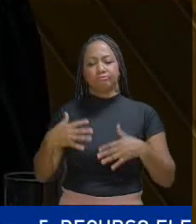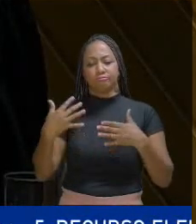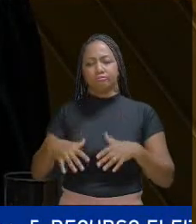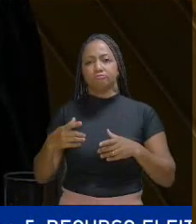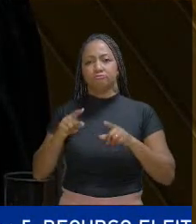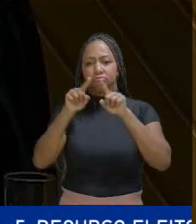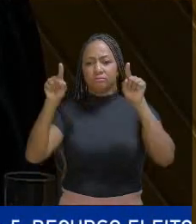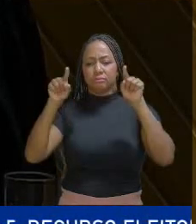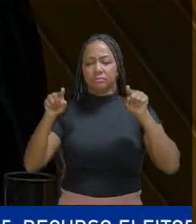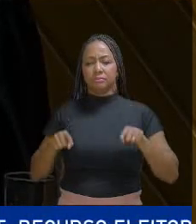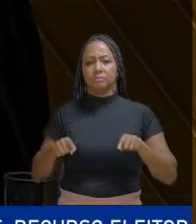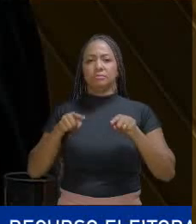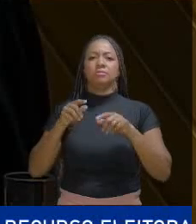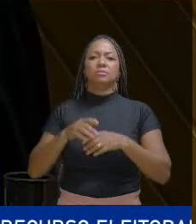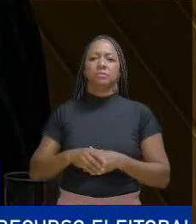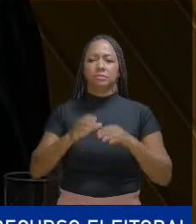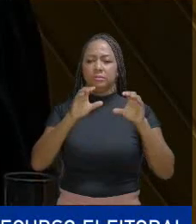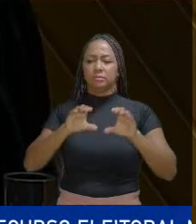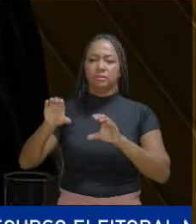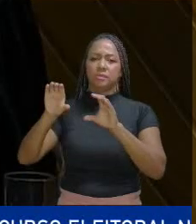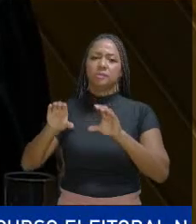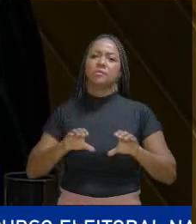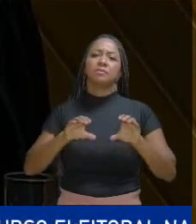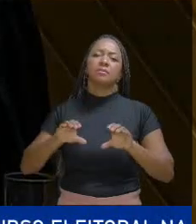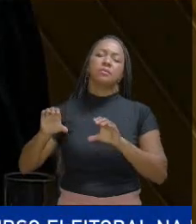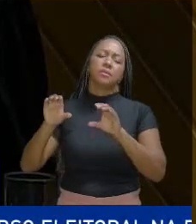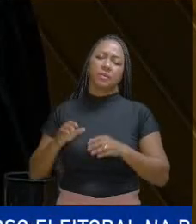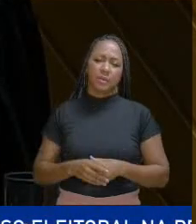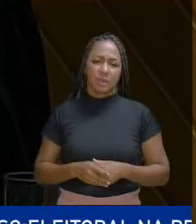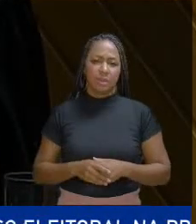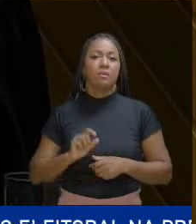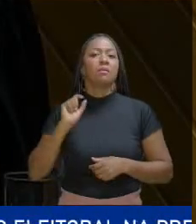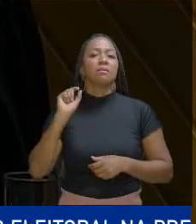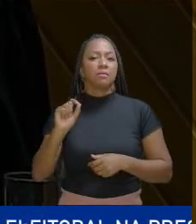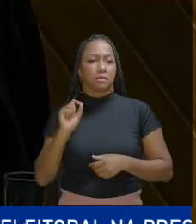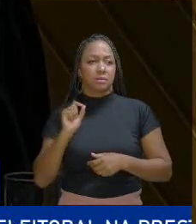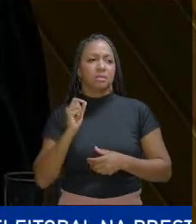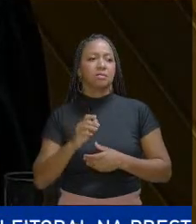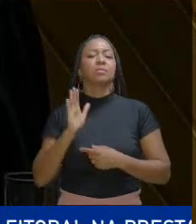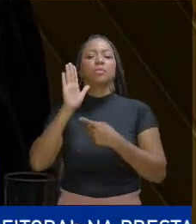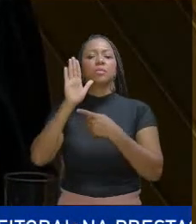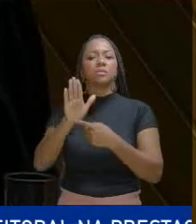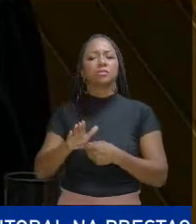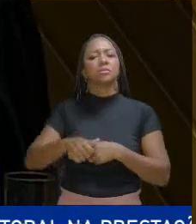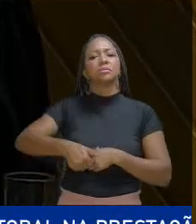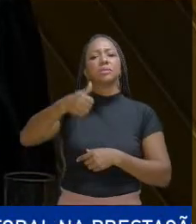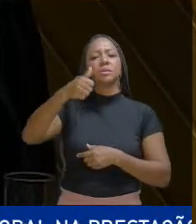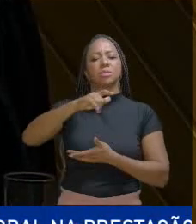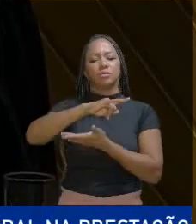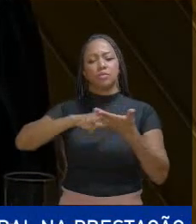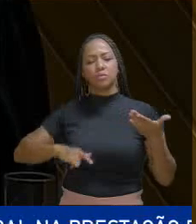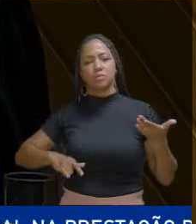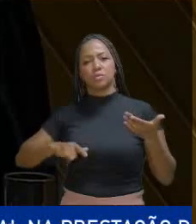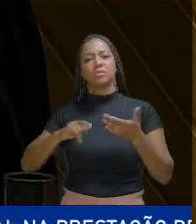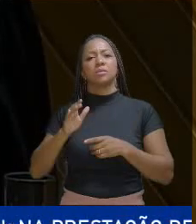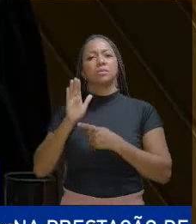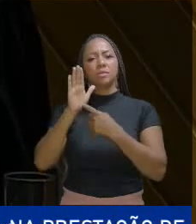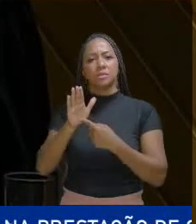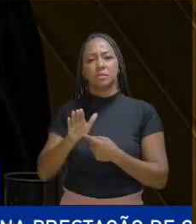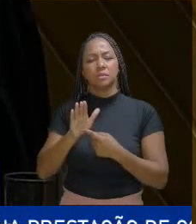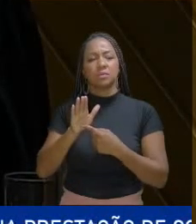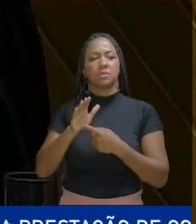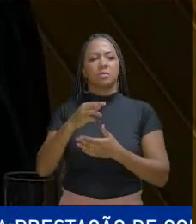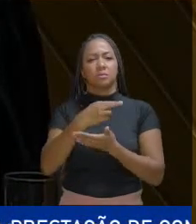em relação ao eleitorado de Calçoene. Essa desproporção ficou evidenciada na primeira nota fiscal,